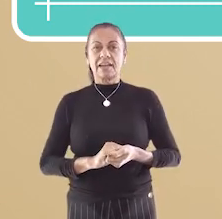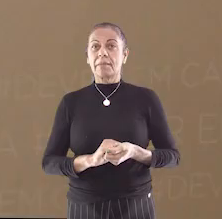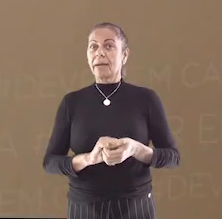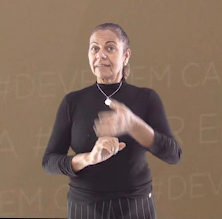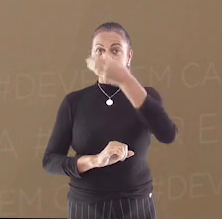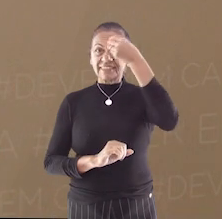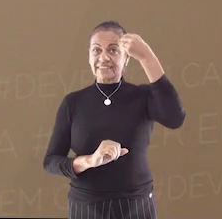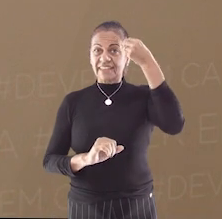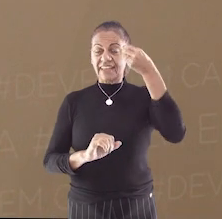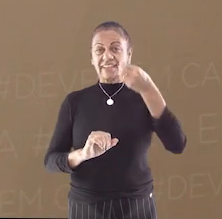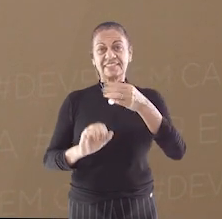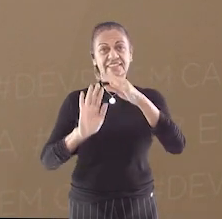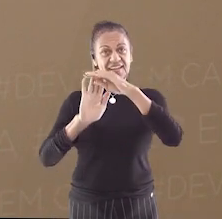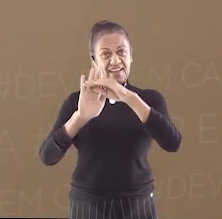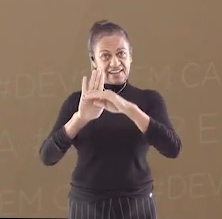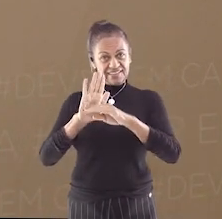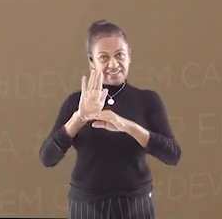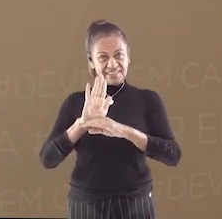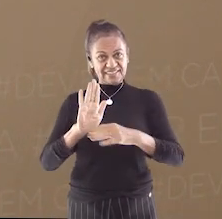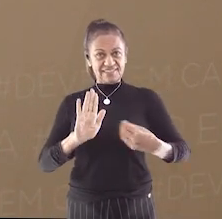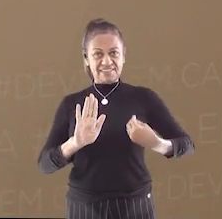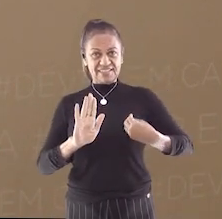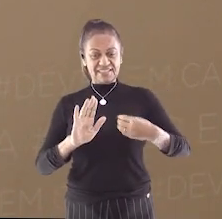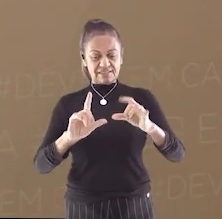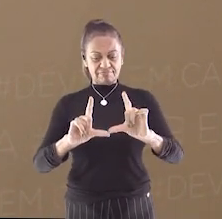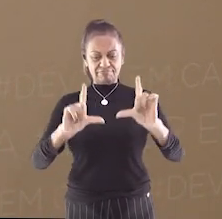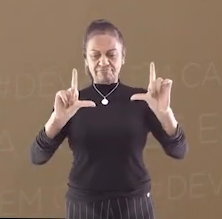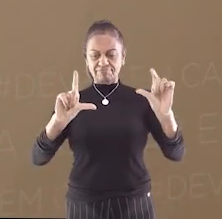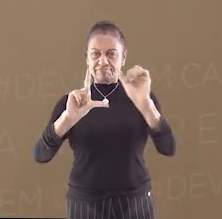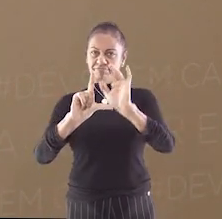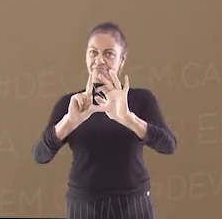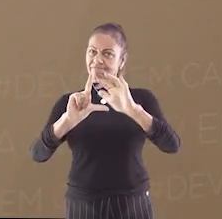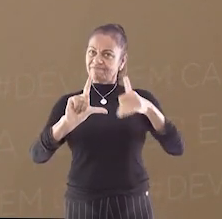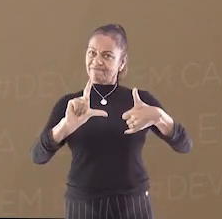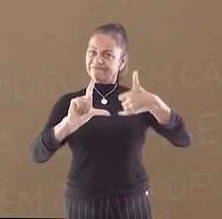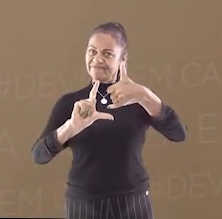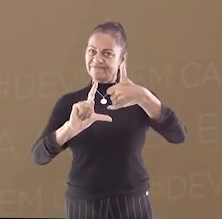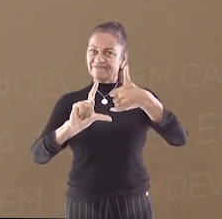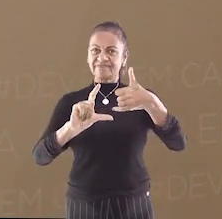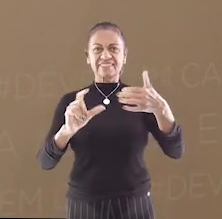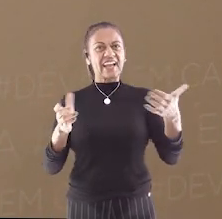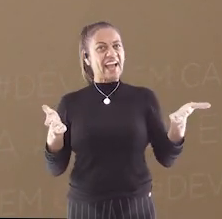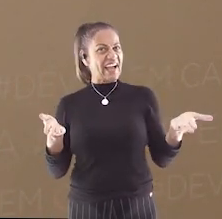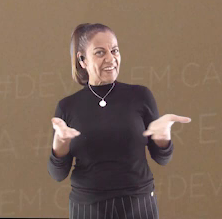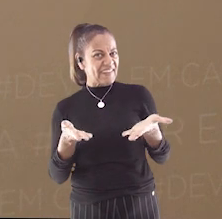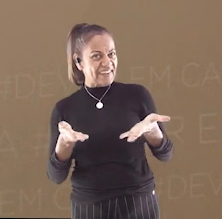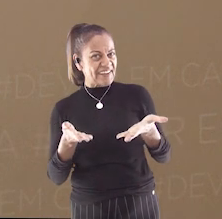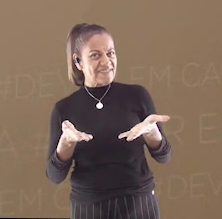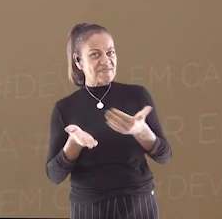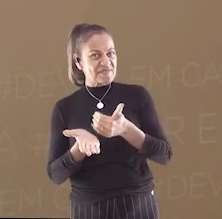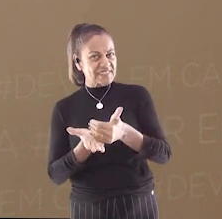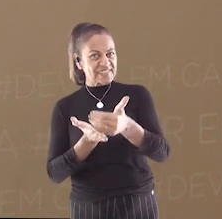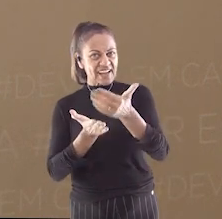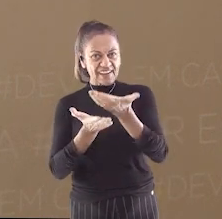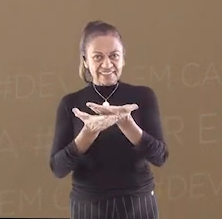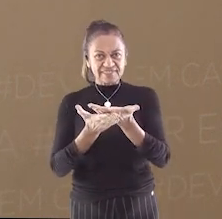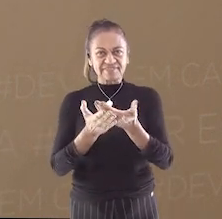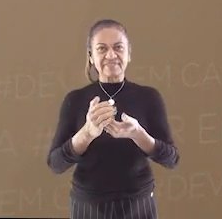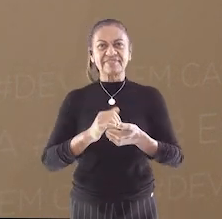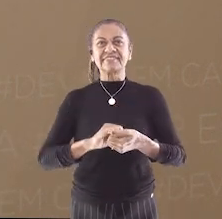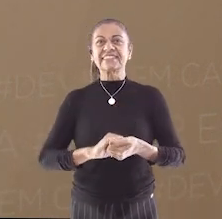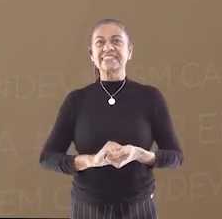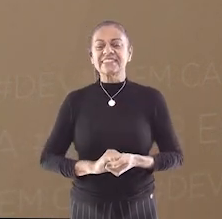comum. E não se esqueçam de registrar suas presenças na aula de hoje, ok? É só apontar o celular para o QR